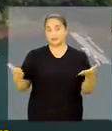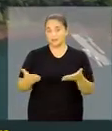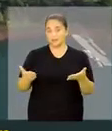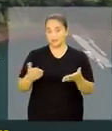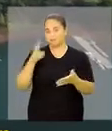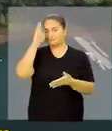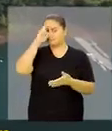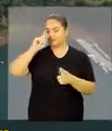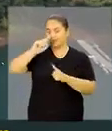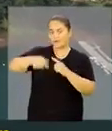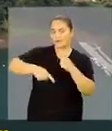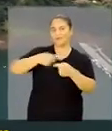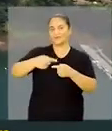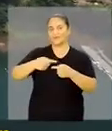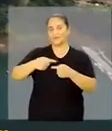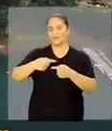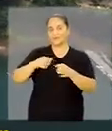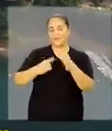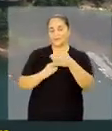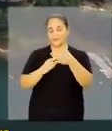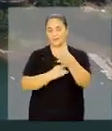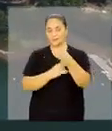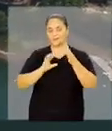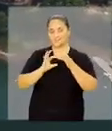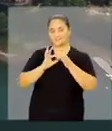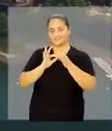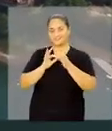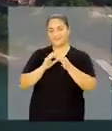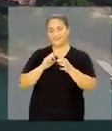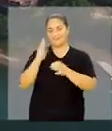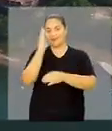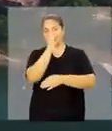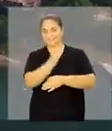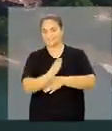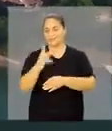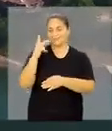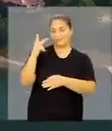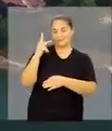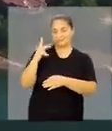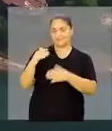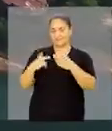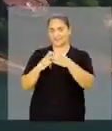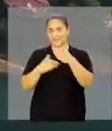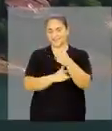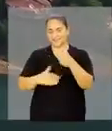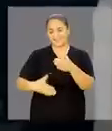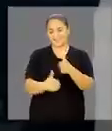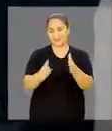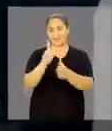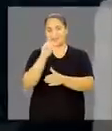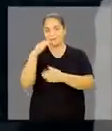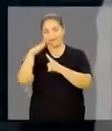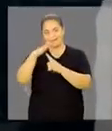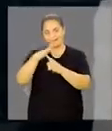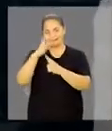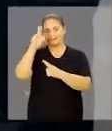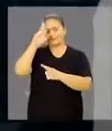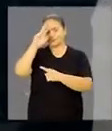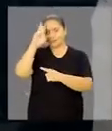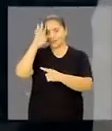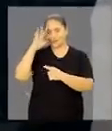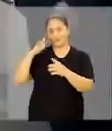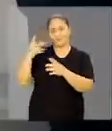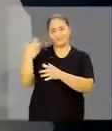Agora a história se repete com a Ponte da Integração Brasil-Paraguai sobre o Rio Paraná. Um sonho de mais de